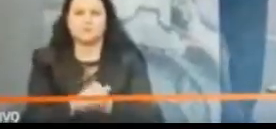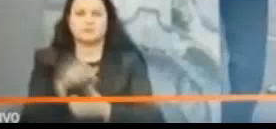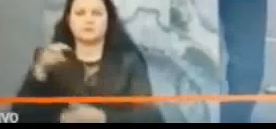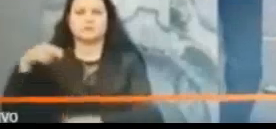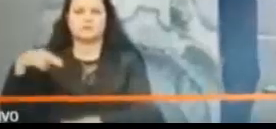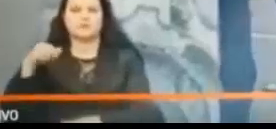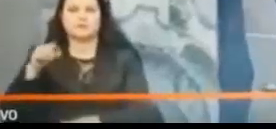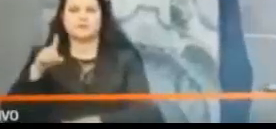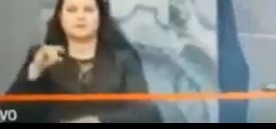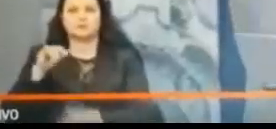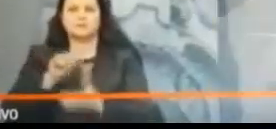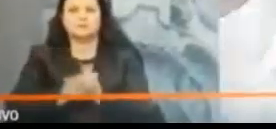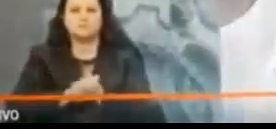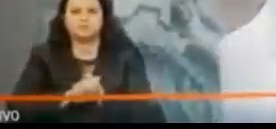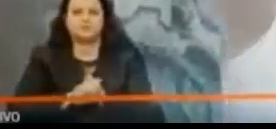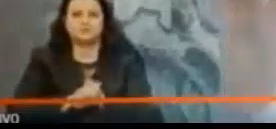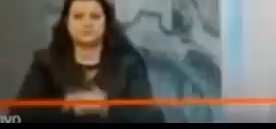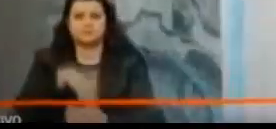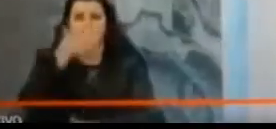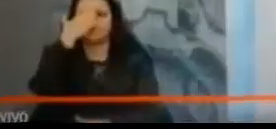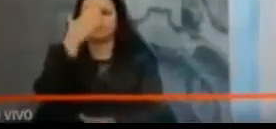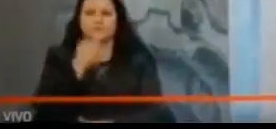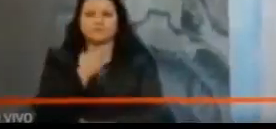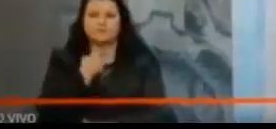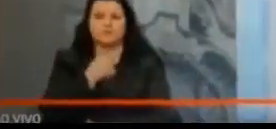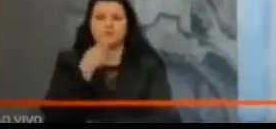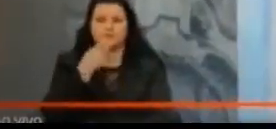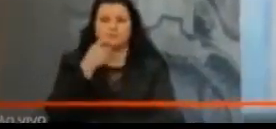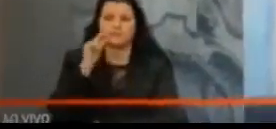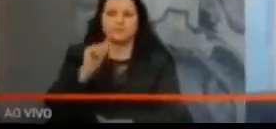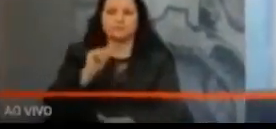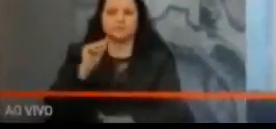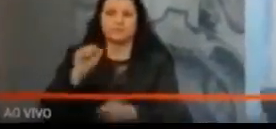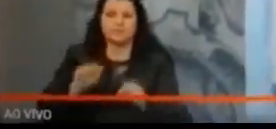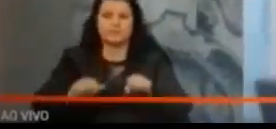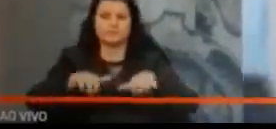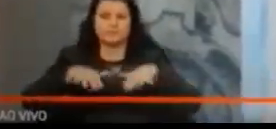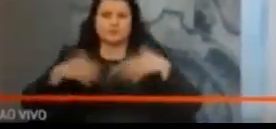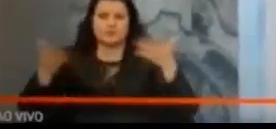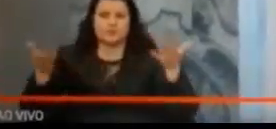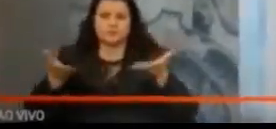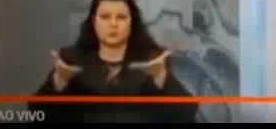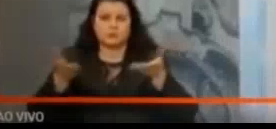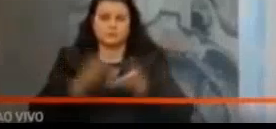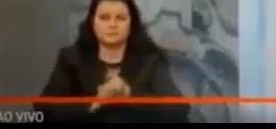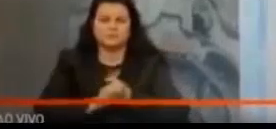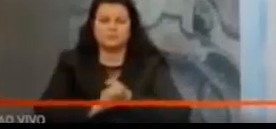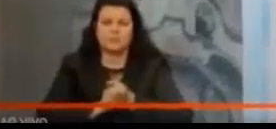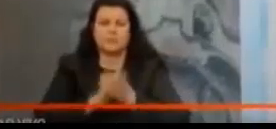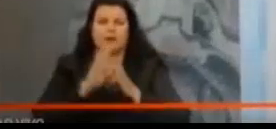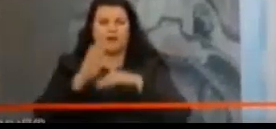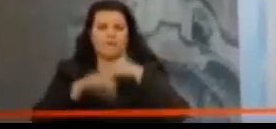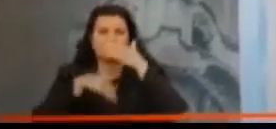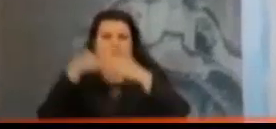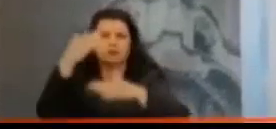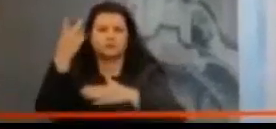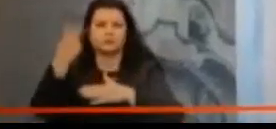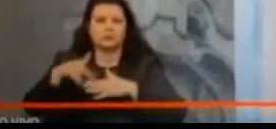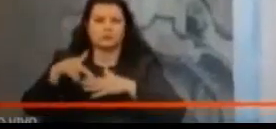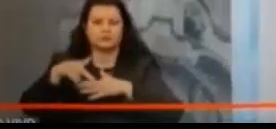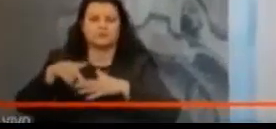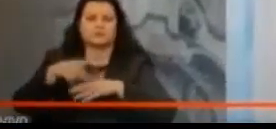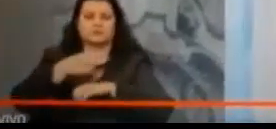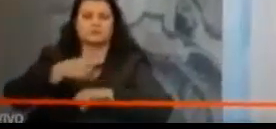Obrigado, presidente. Eu gostaria de deixar registrado na sessão do dia de hoje que o avanço de uma nação